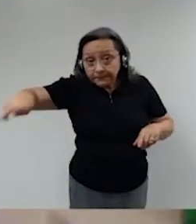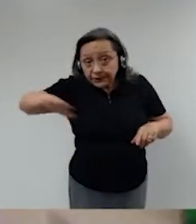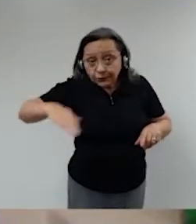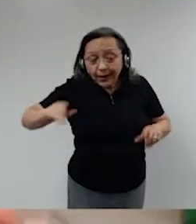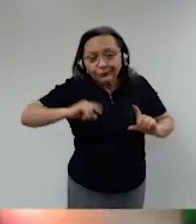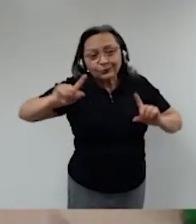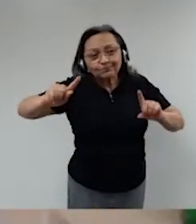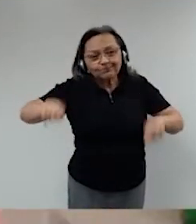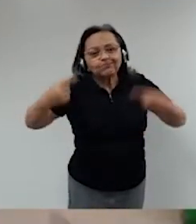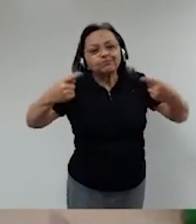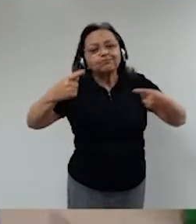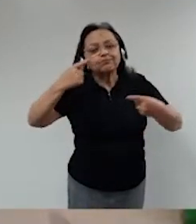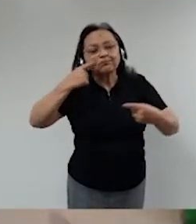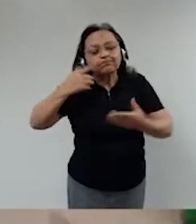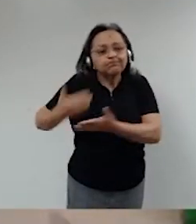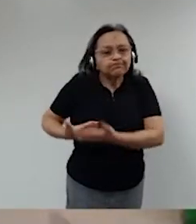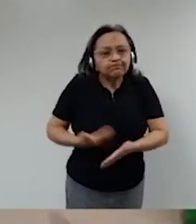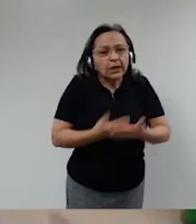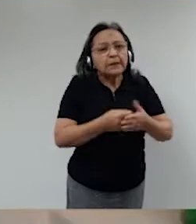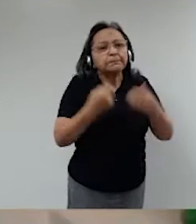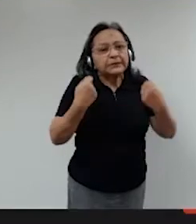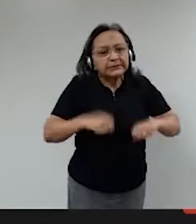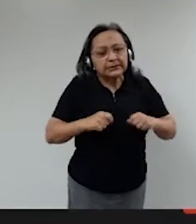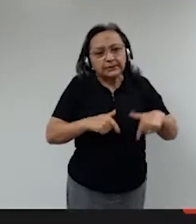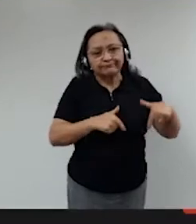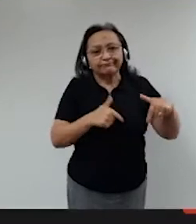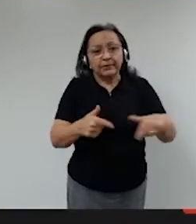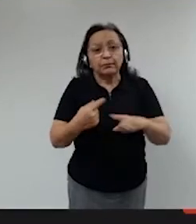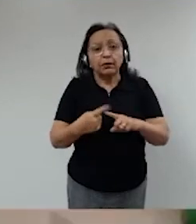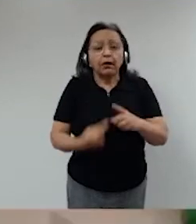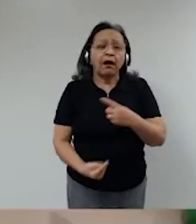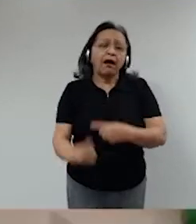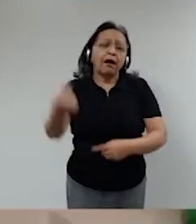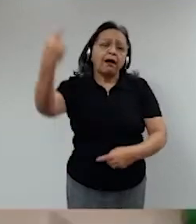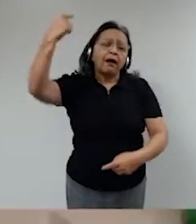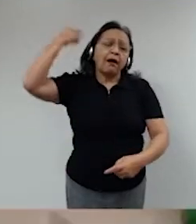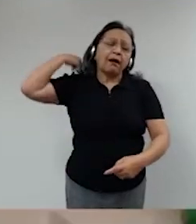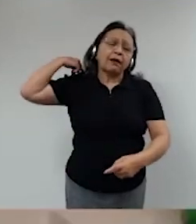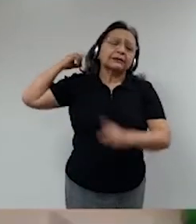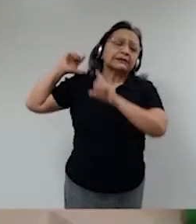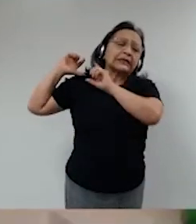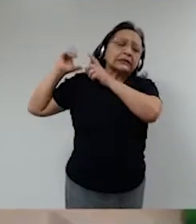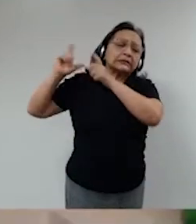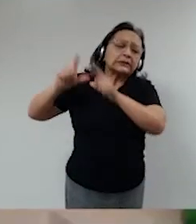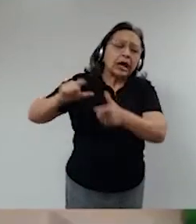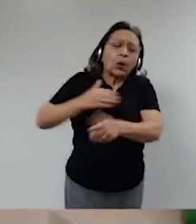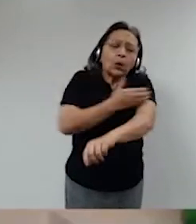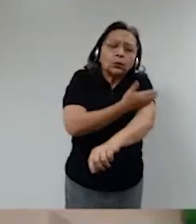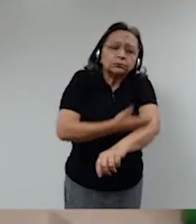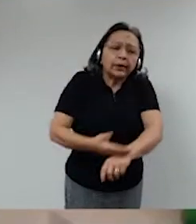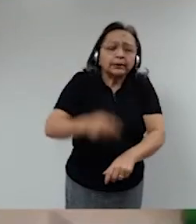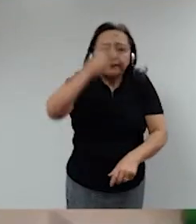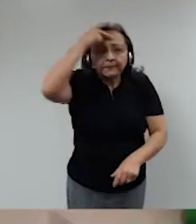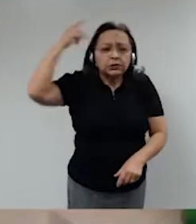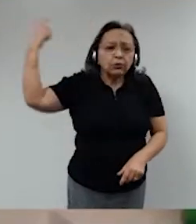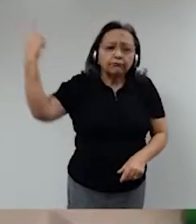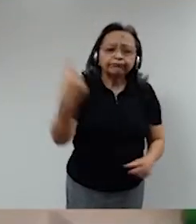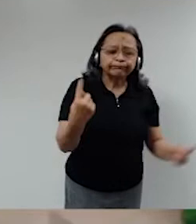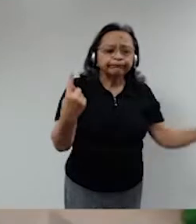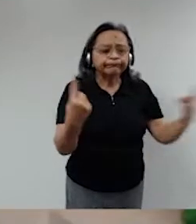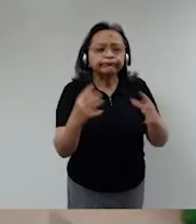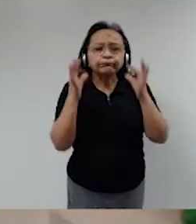enfrentado, porque essas relações antigas, onde o paciente já tem o costume de ser atendido por aquele